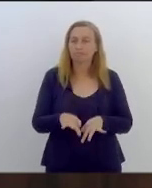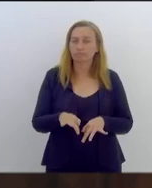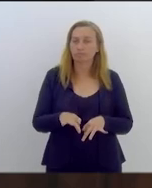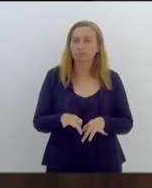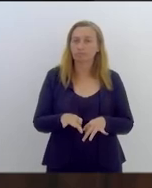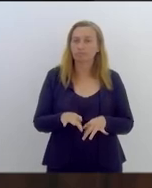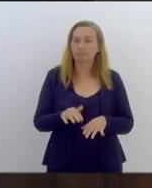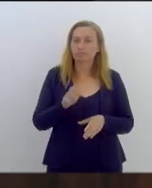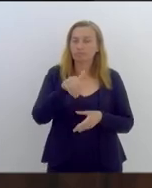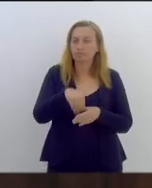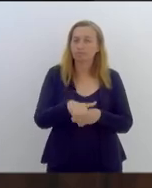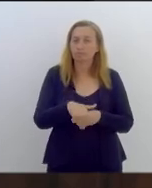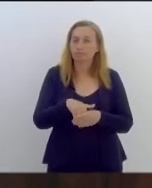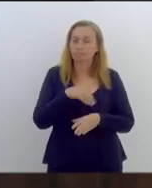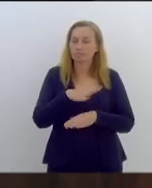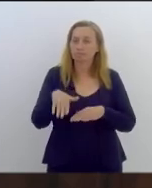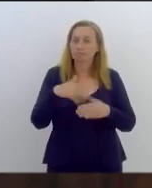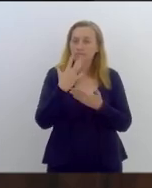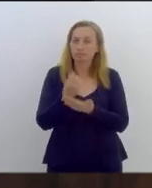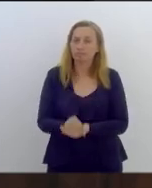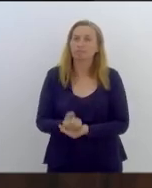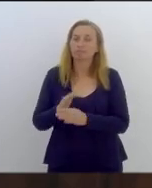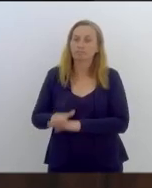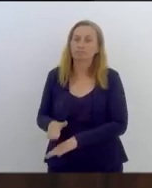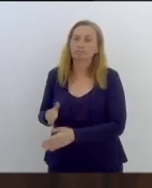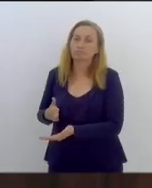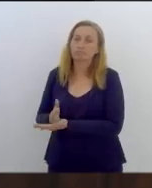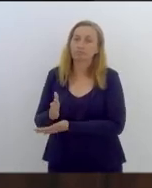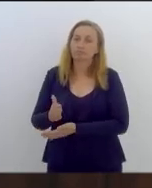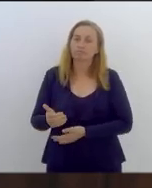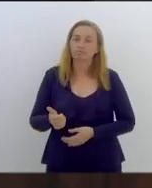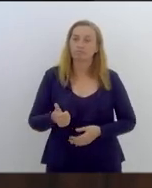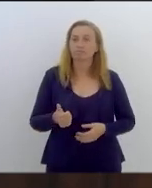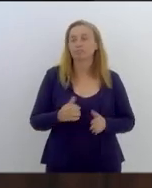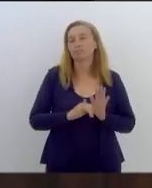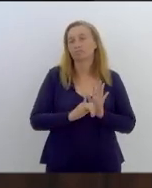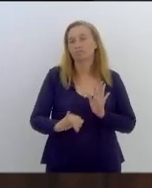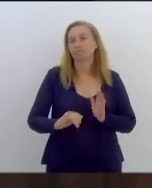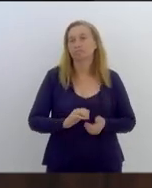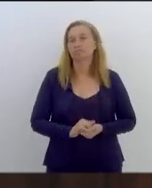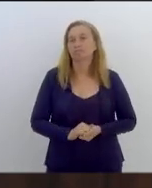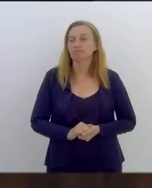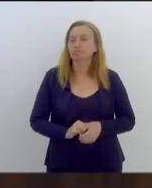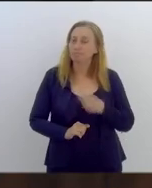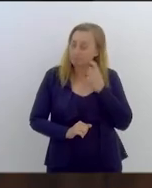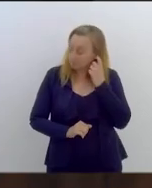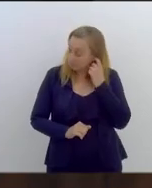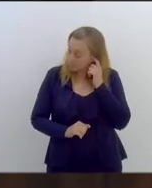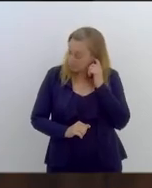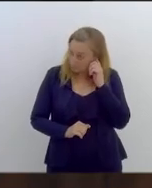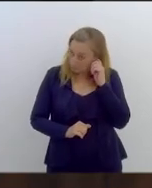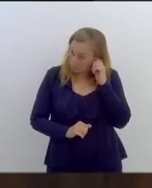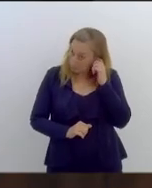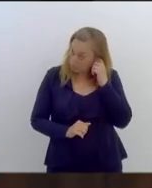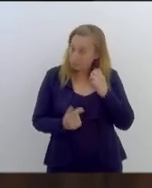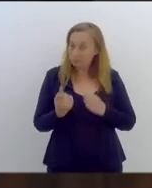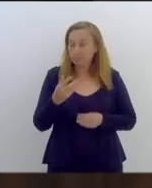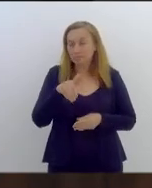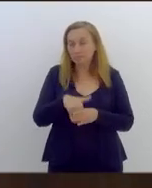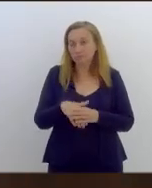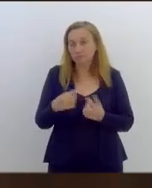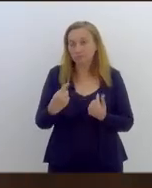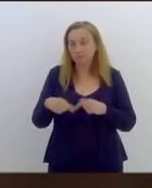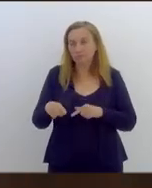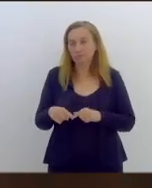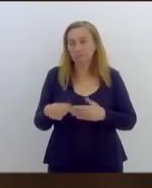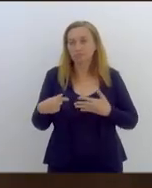discussão, em votação, os senhores que aprovam, permaneçam como estão, aprovado, vai à promulgação. Com voto de abstenção do PSOL. Abstenção